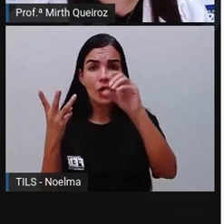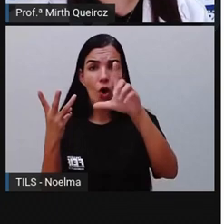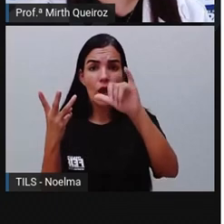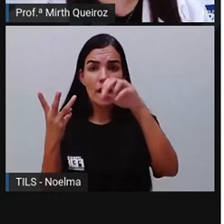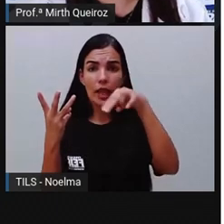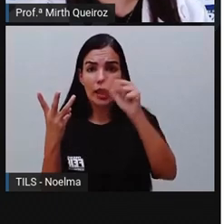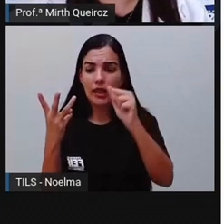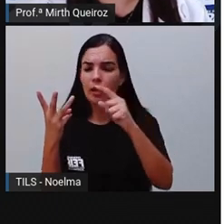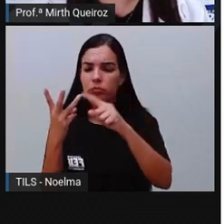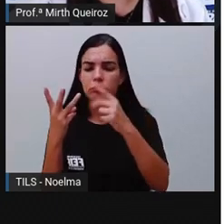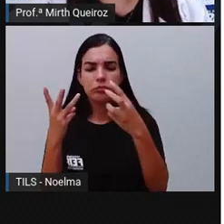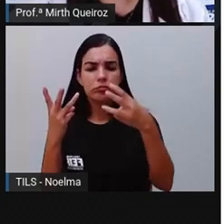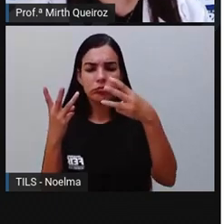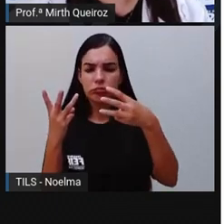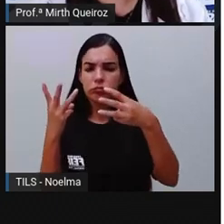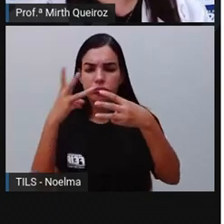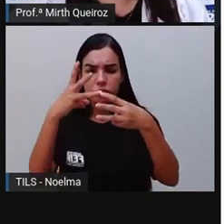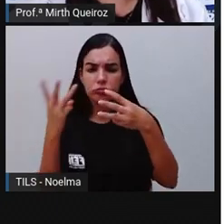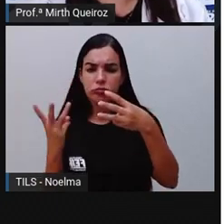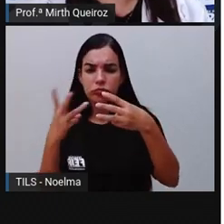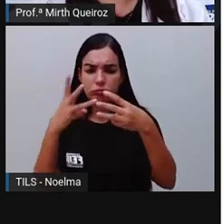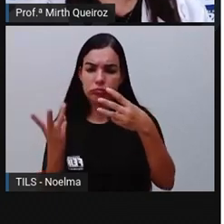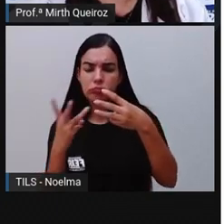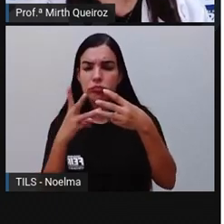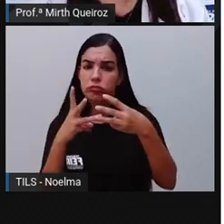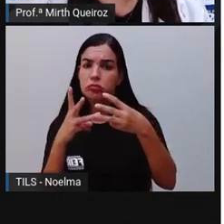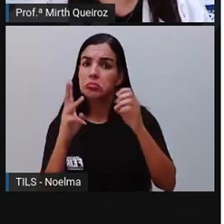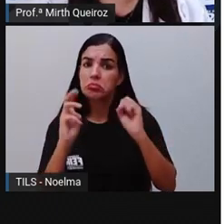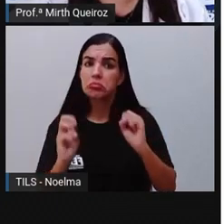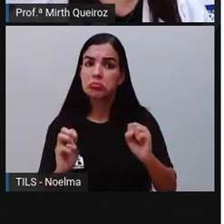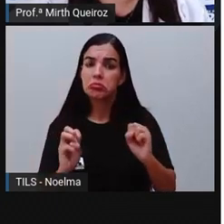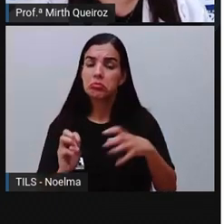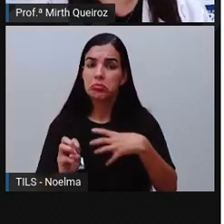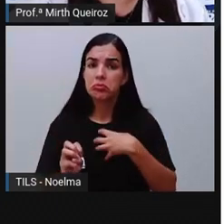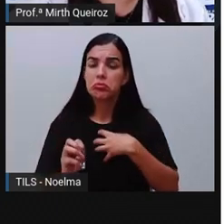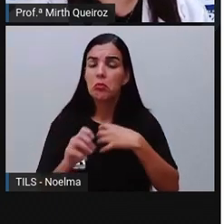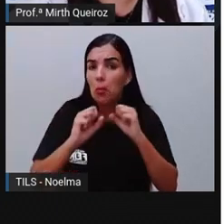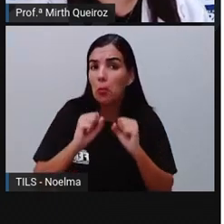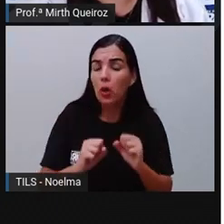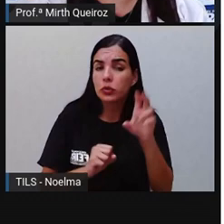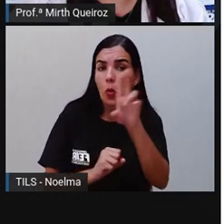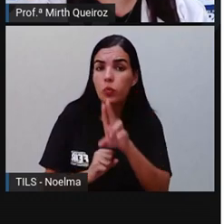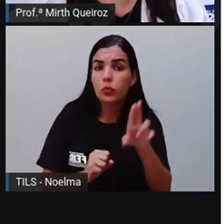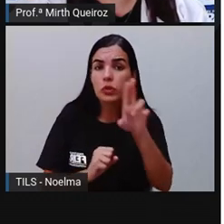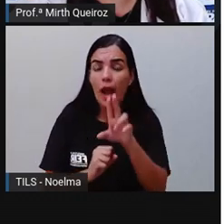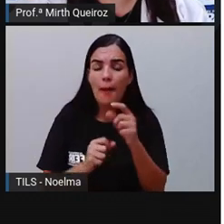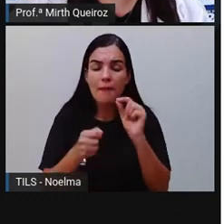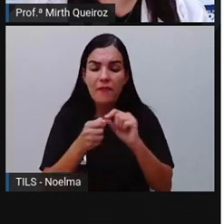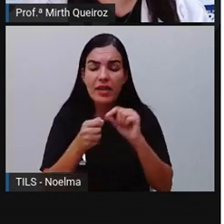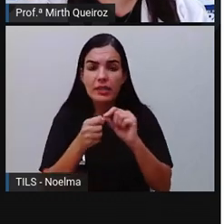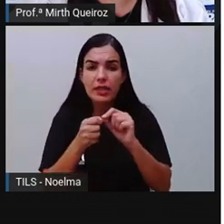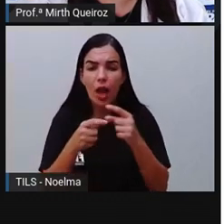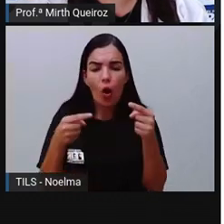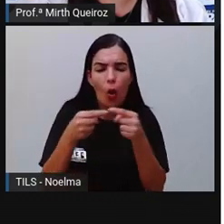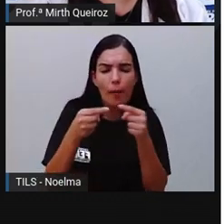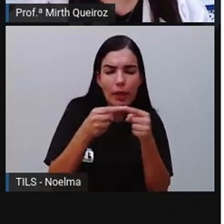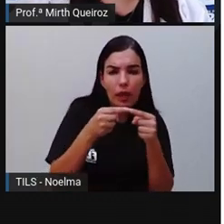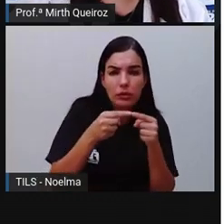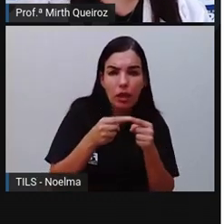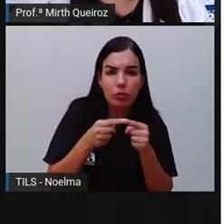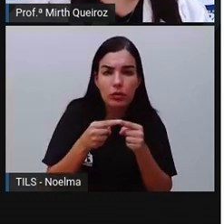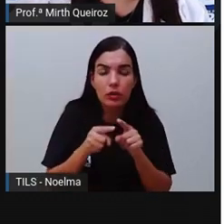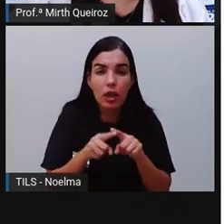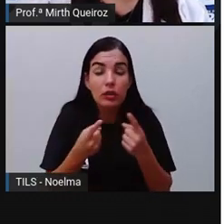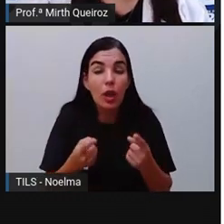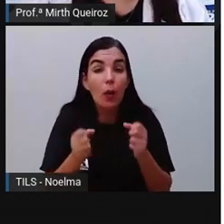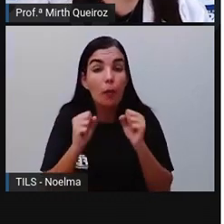Carlos, Carolina e Miguel e Carolina e Rodolfo. É uma forma que a gente pode utilizar para poder fazer essas combinações.